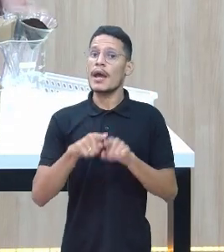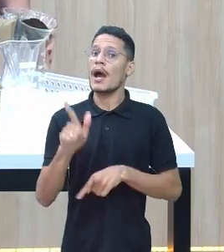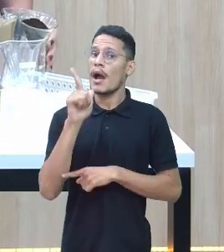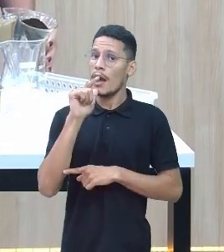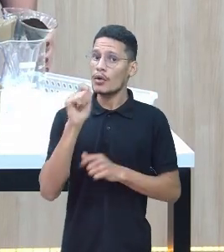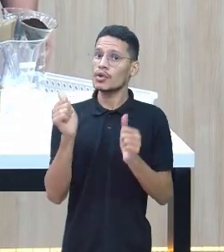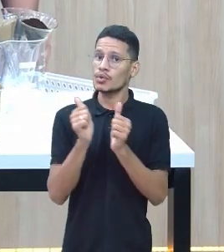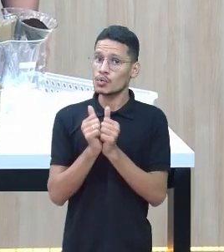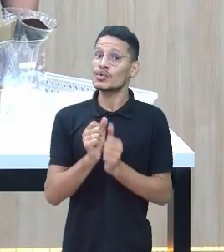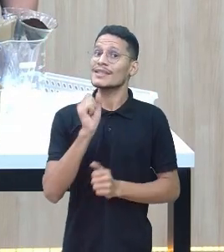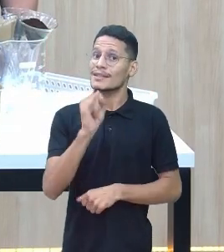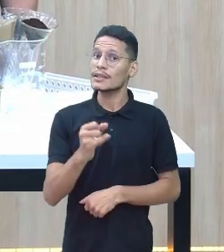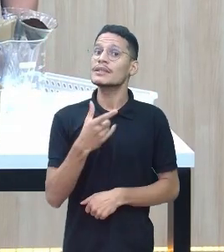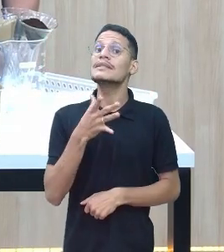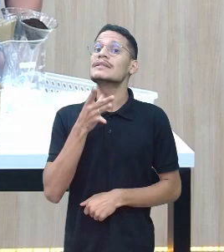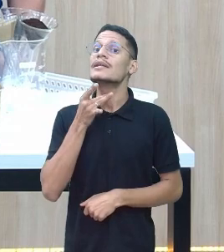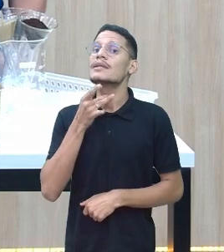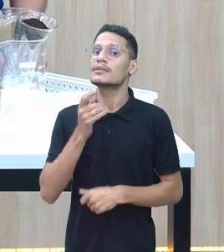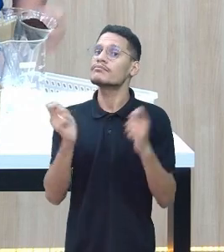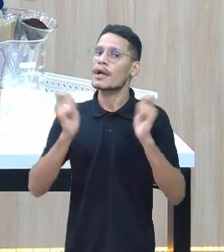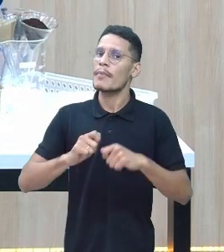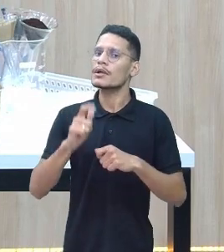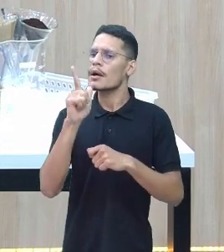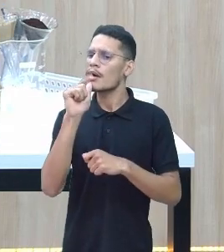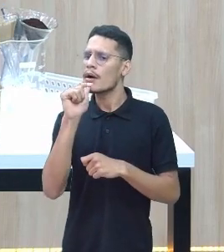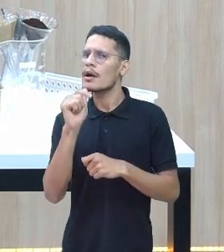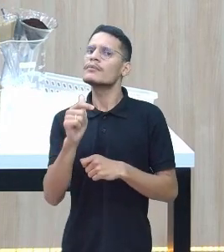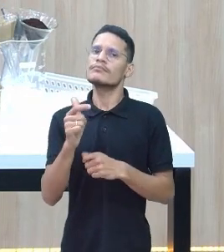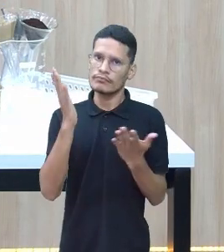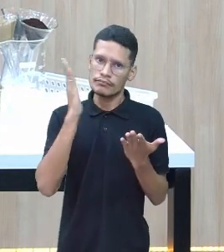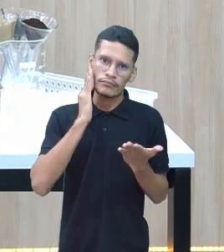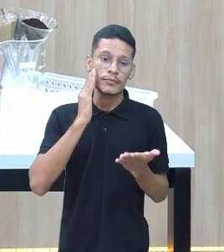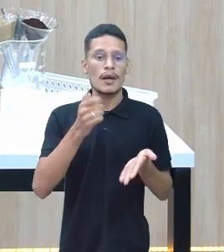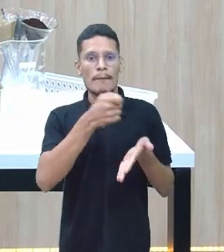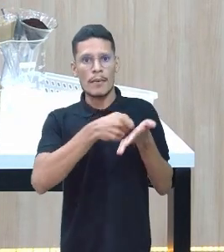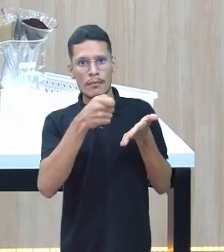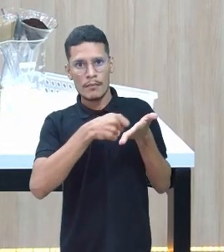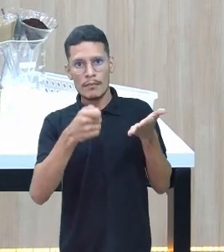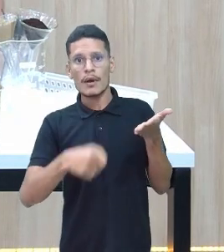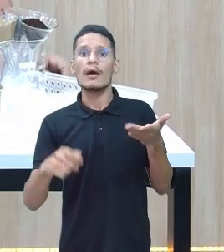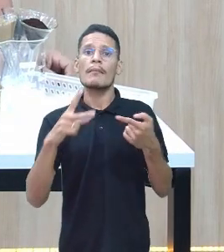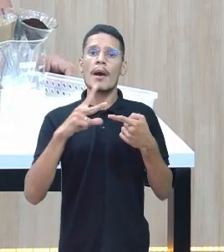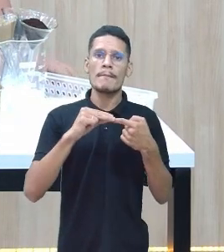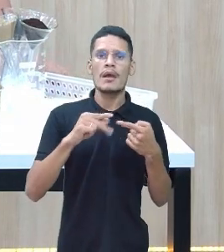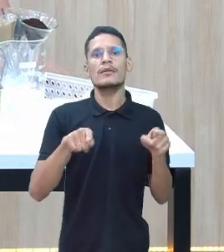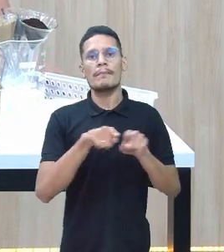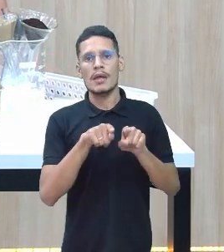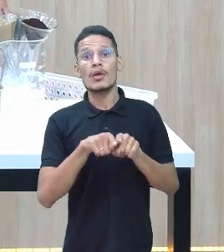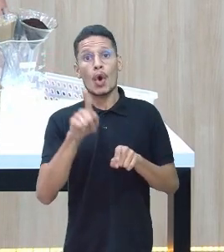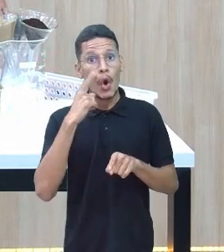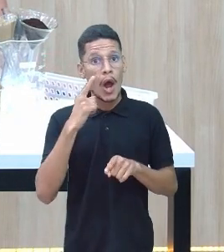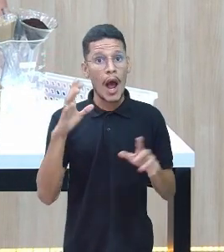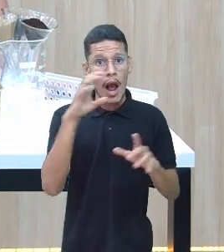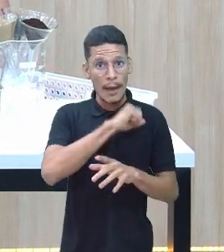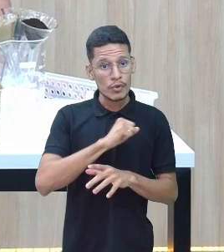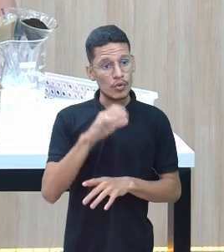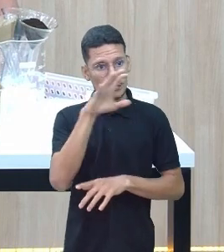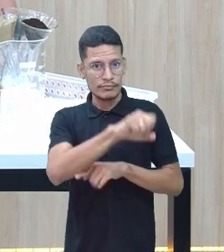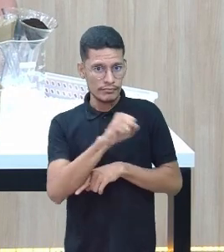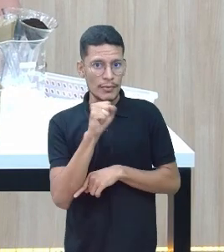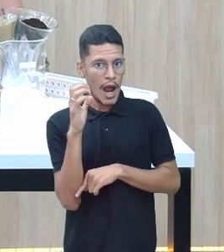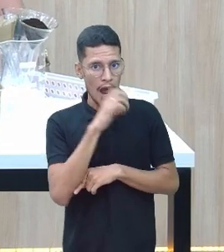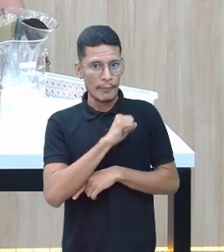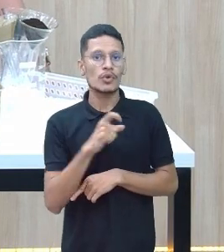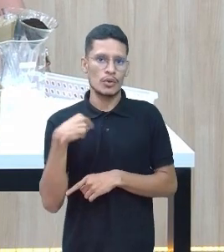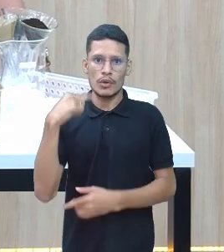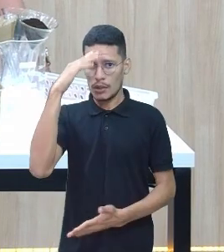água, para se tiver sede, beber na hora da aula. Pegar um papel, uma caneta, vão lá. Corra e pegue e deixa tudo isso pertinho. Acredito